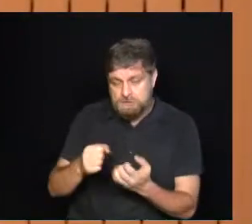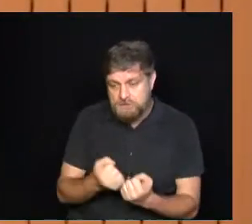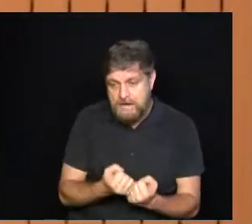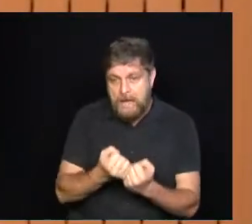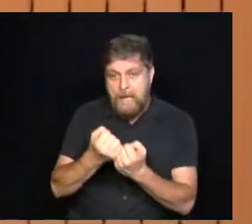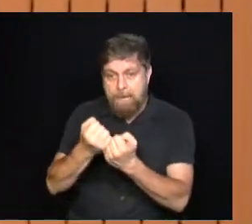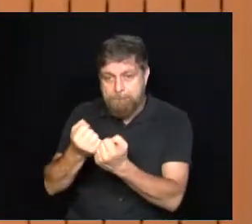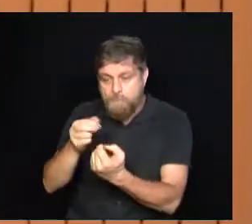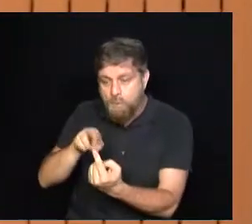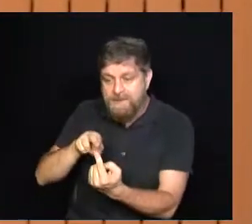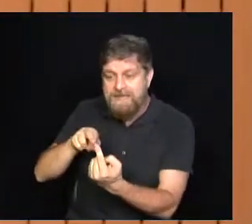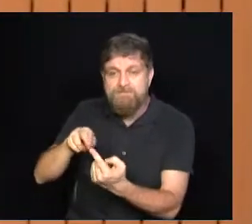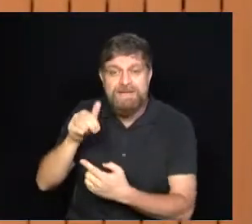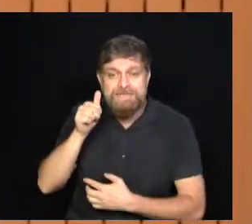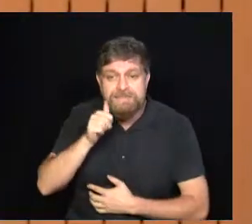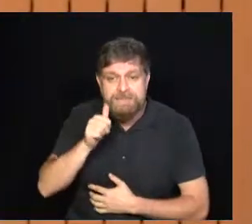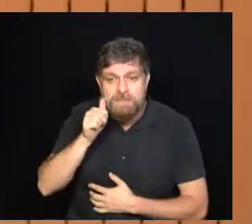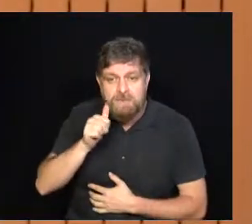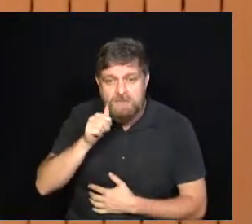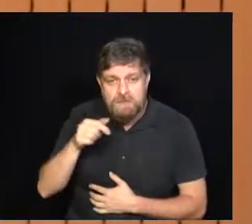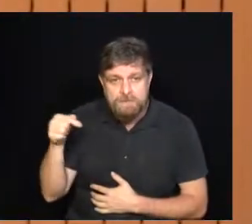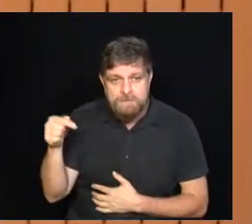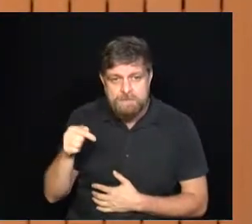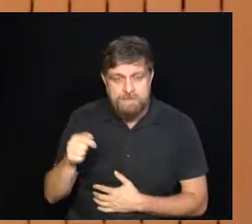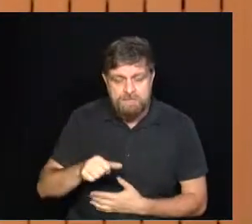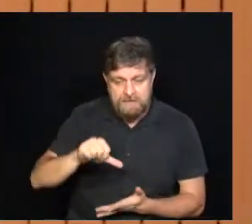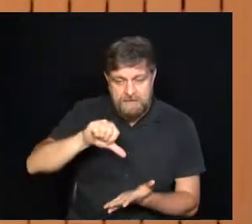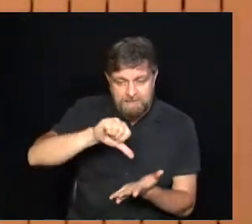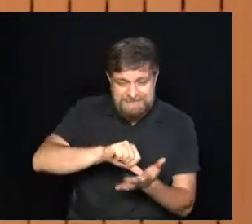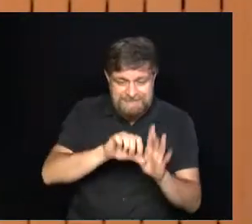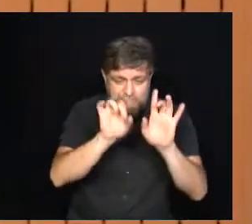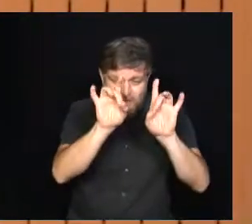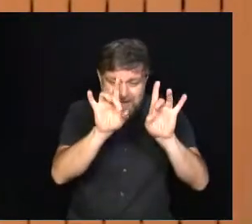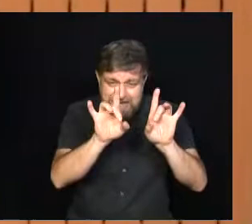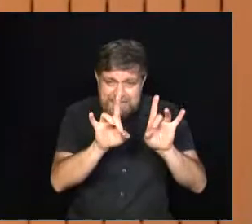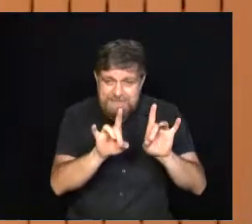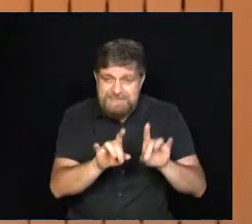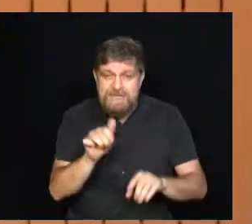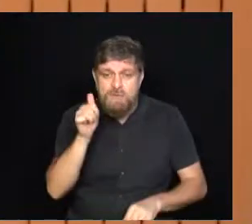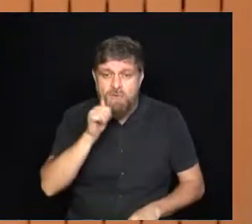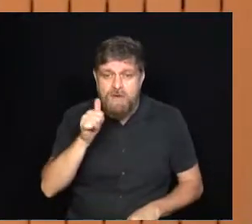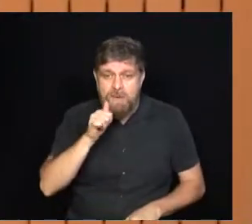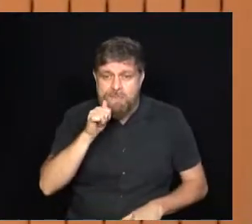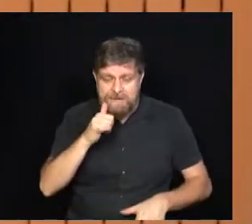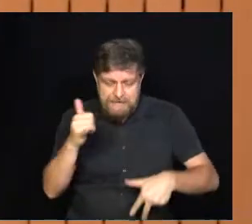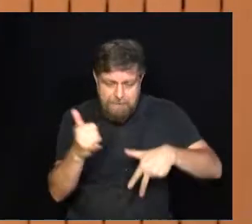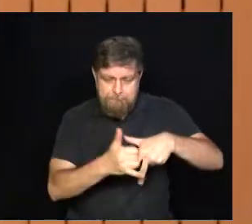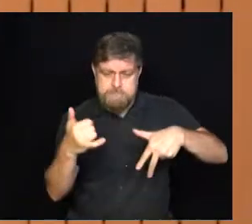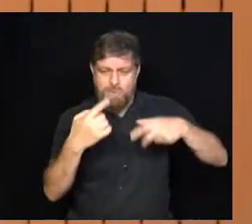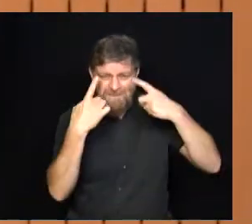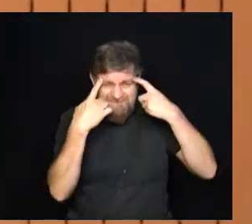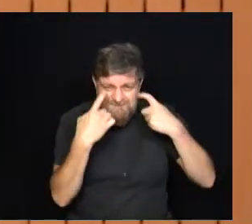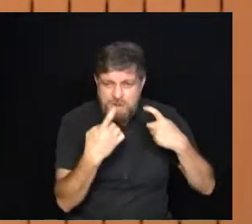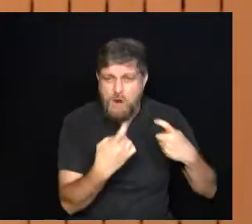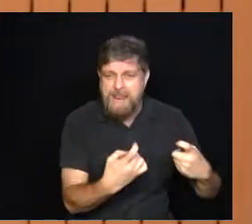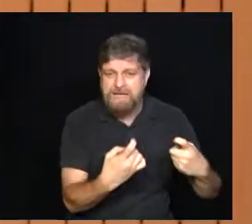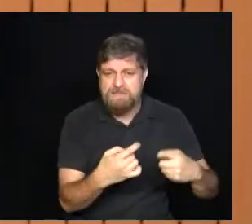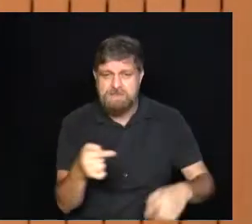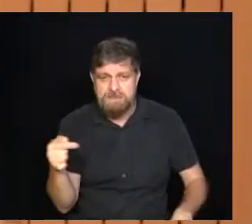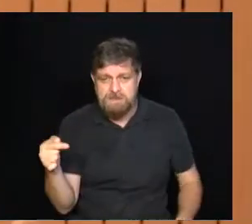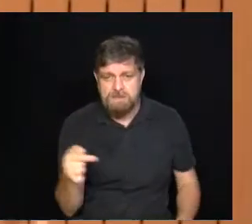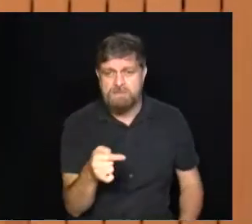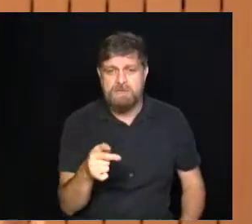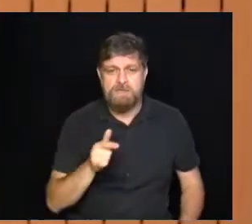Mulher. É um centro realmente especializado para a mulher que sofre violência doméstica. É um